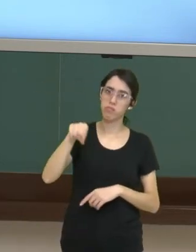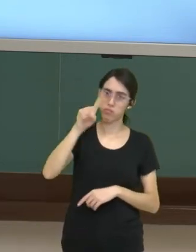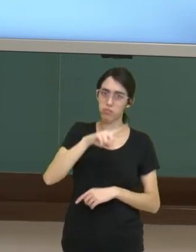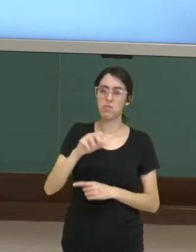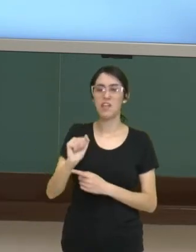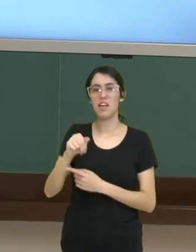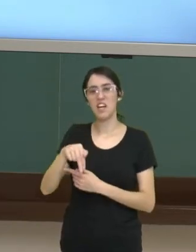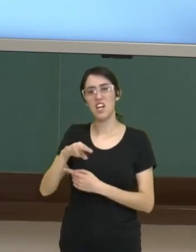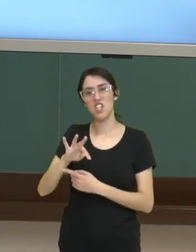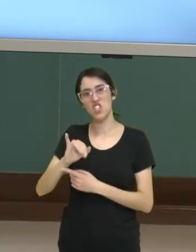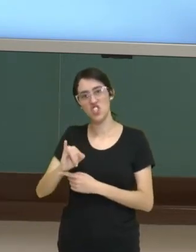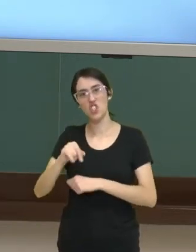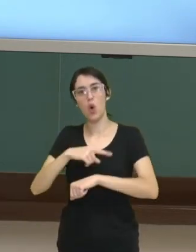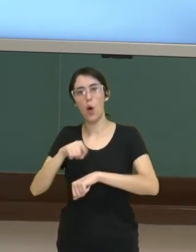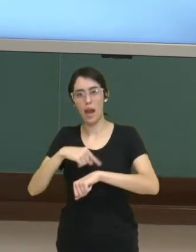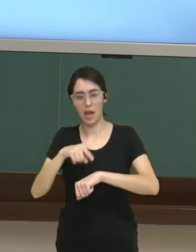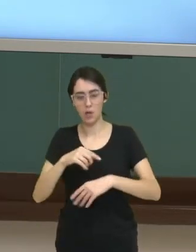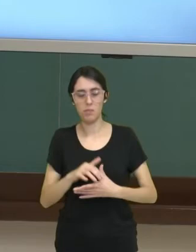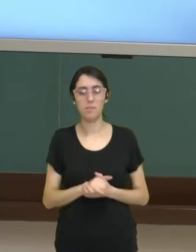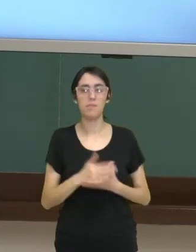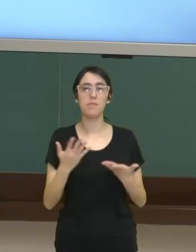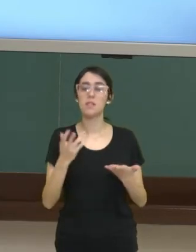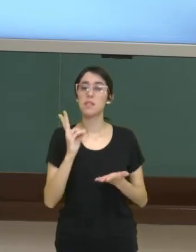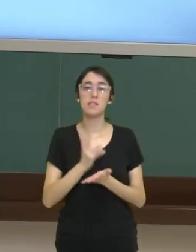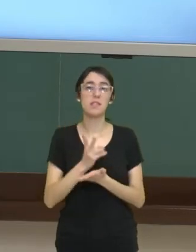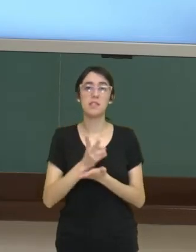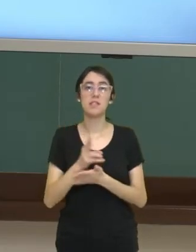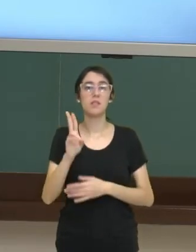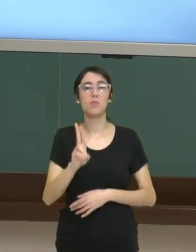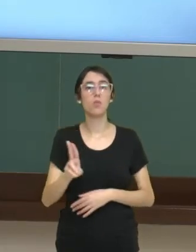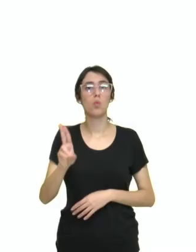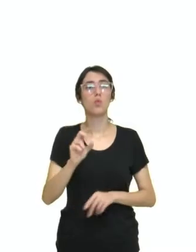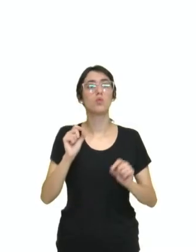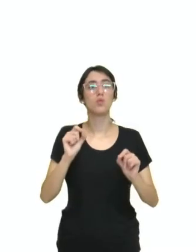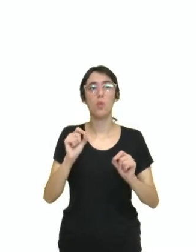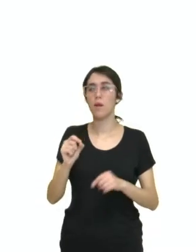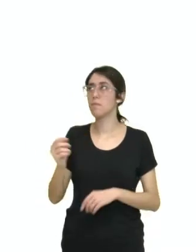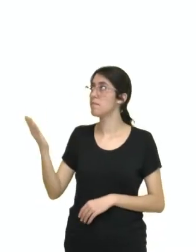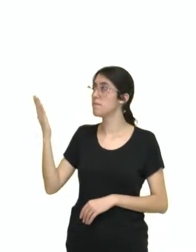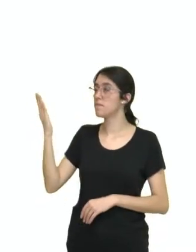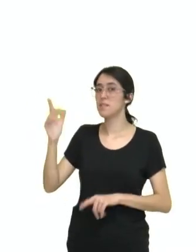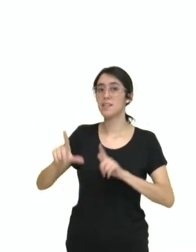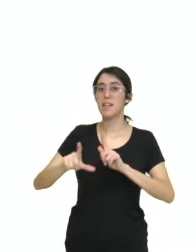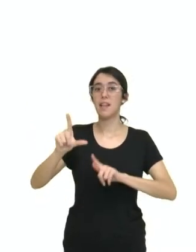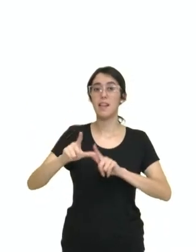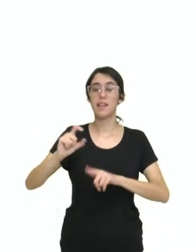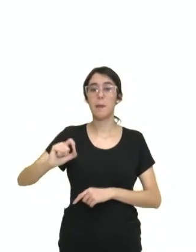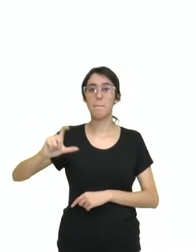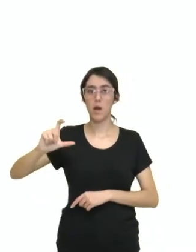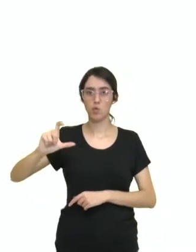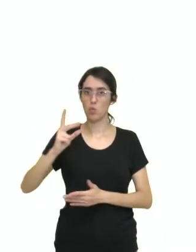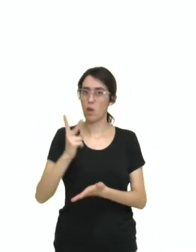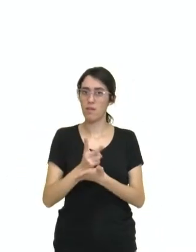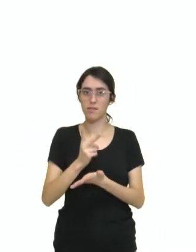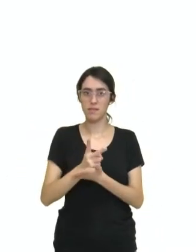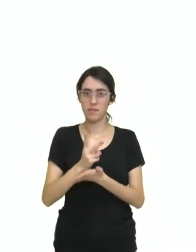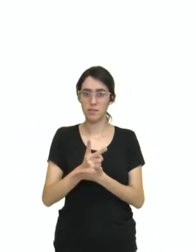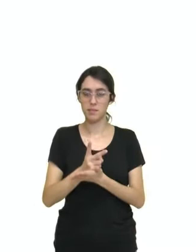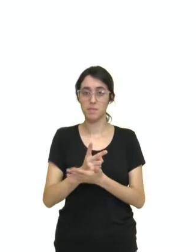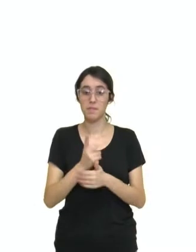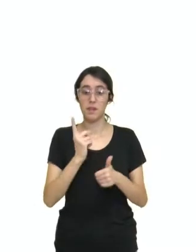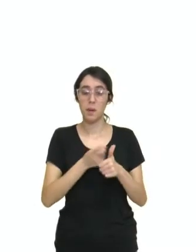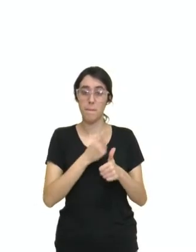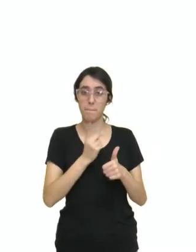anti-horário. E nós vamos sempre representar um ponto, como você já conhece, por uma letra maiúscula. E o primeiro